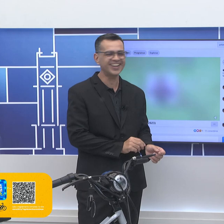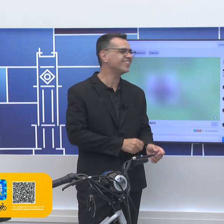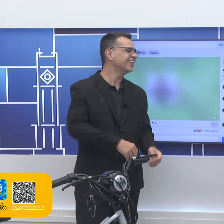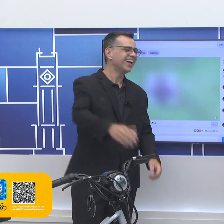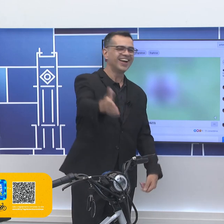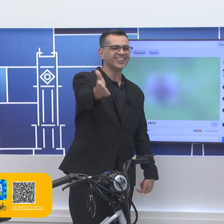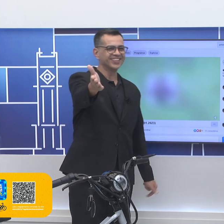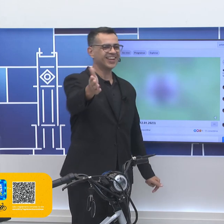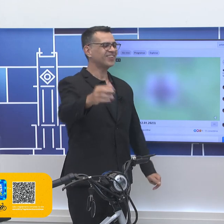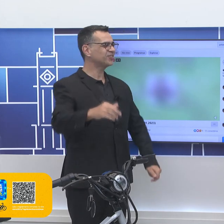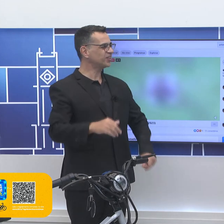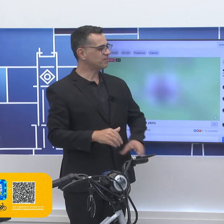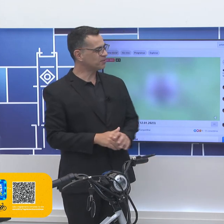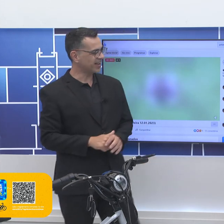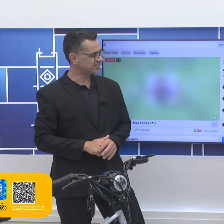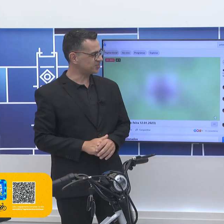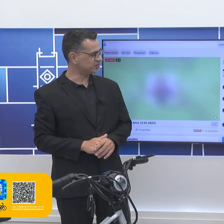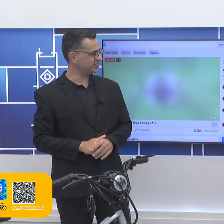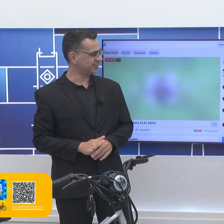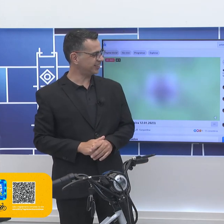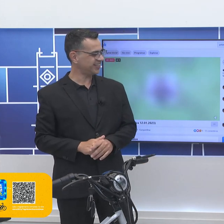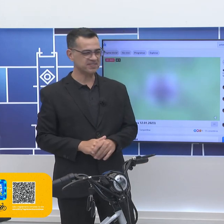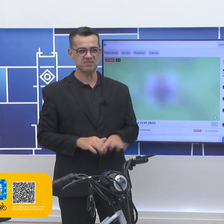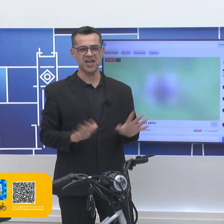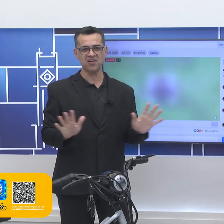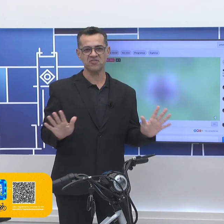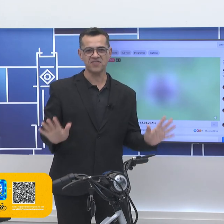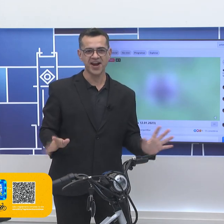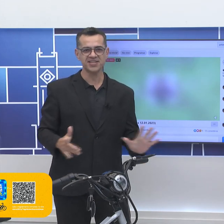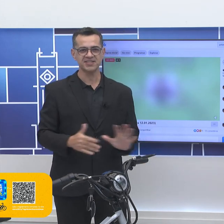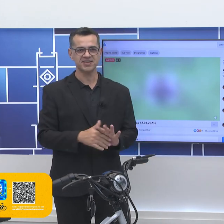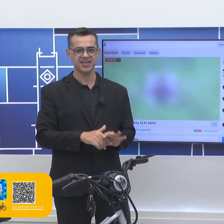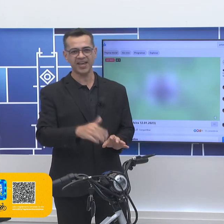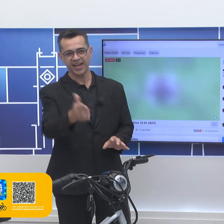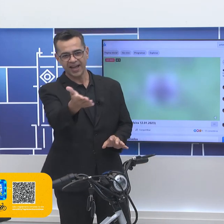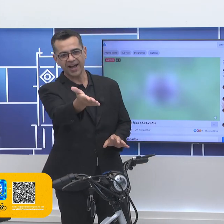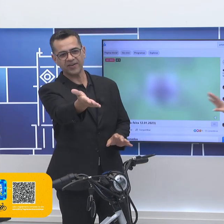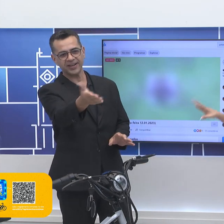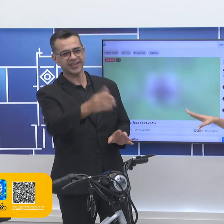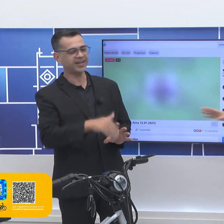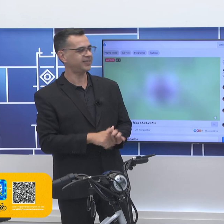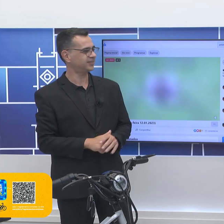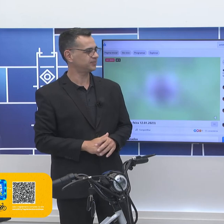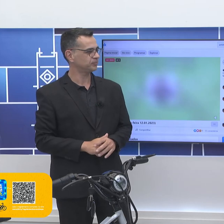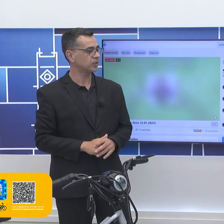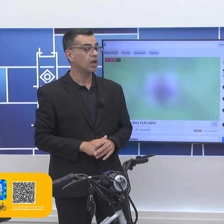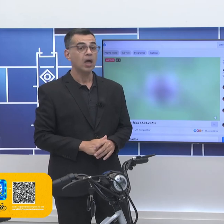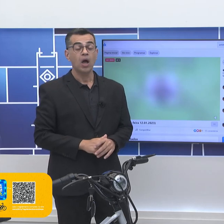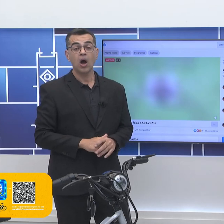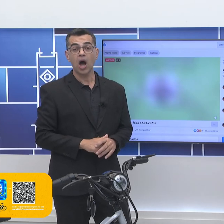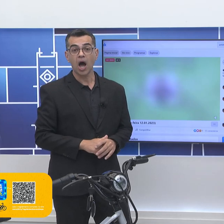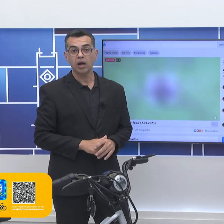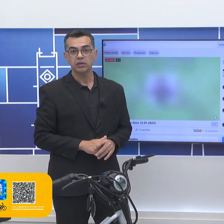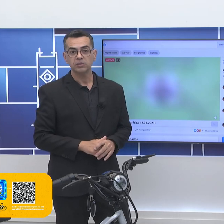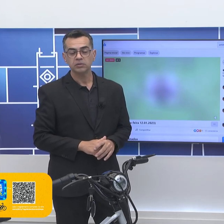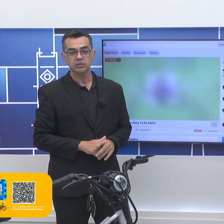aí, não. Tava todo emburradinho ontem, né? Pois quer é. Conversa, não sei o quê. Para agora de... tá aí, ó. Para de irritar ele. Ó, eu